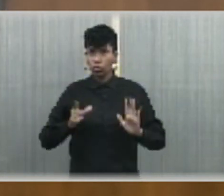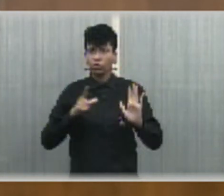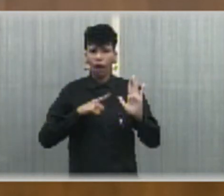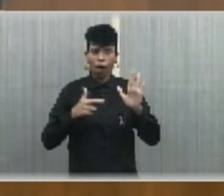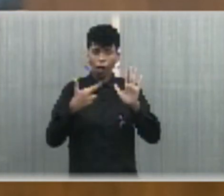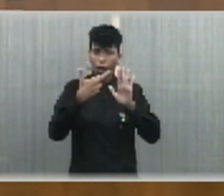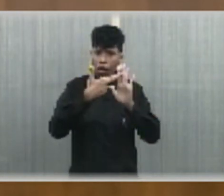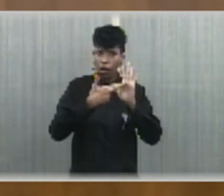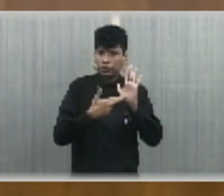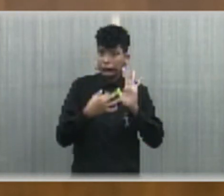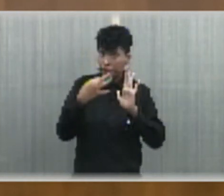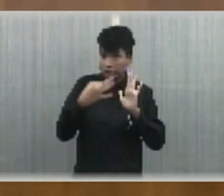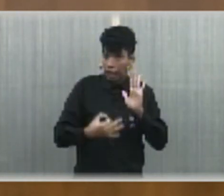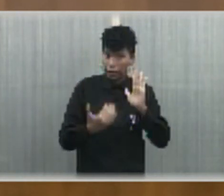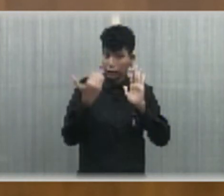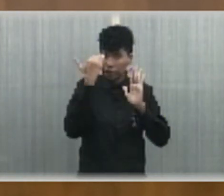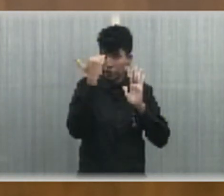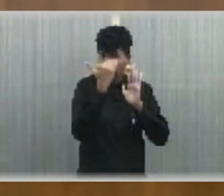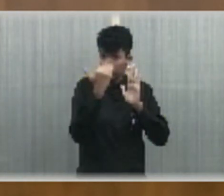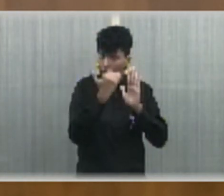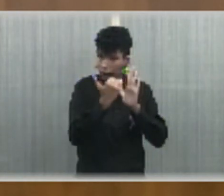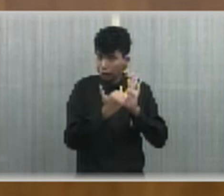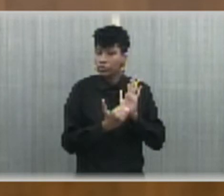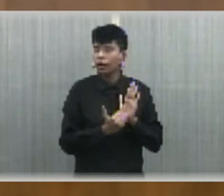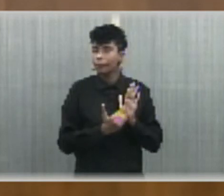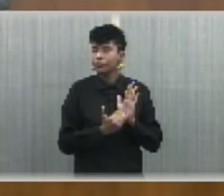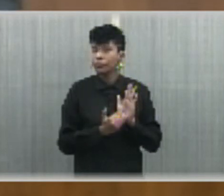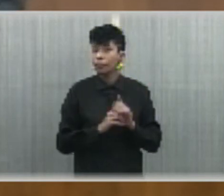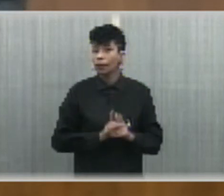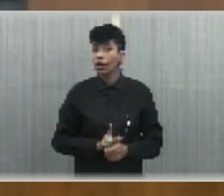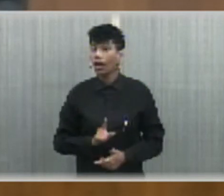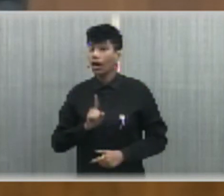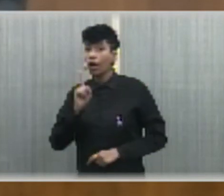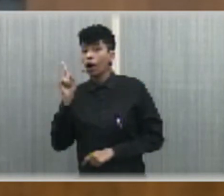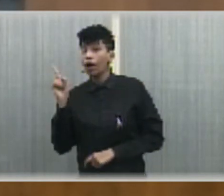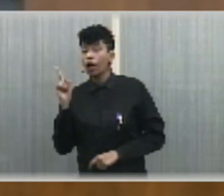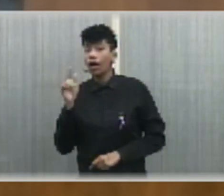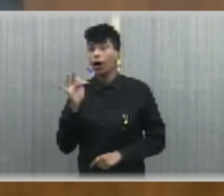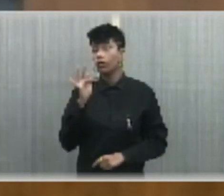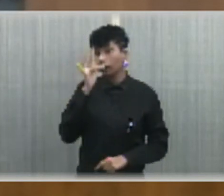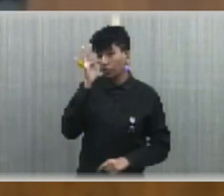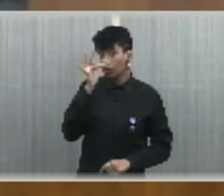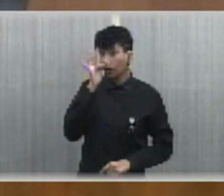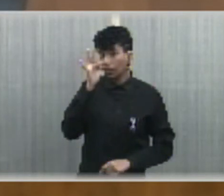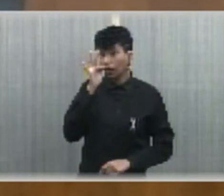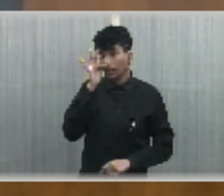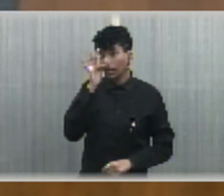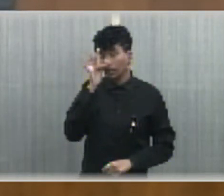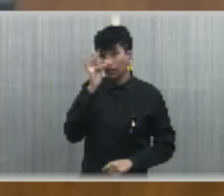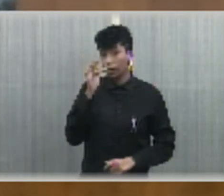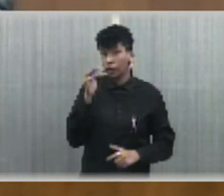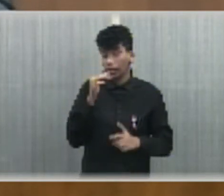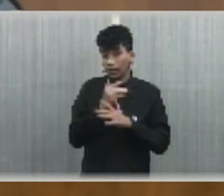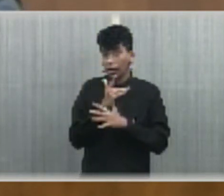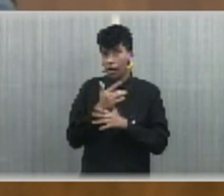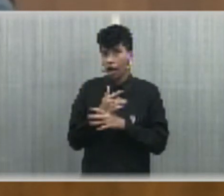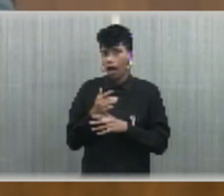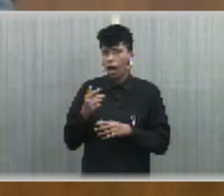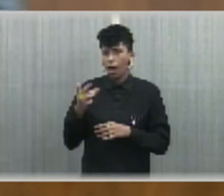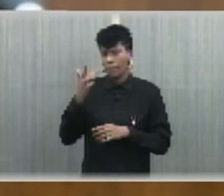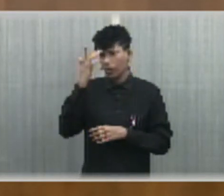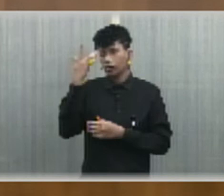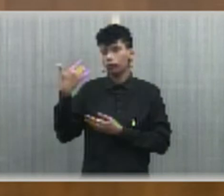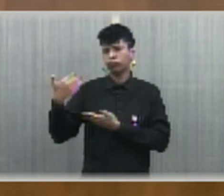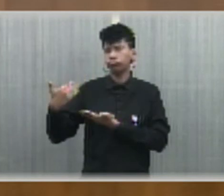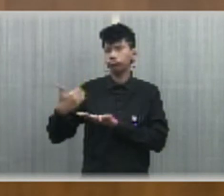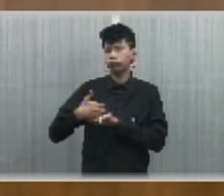Ah, você tem uma ideia? Lá em Floriana, na minha querida Princesa do Sul, eu fui procurado um dia desse.